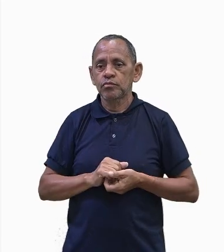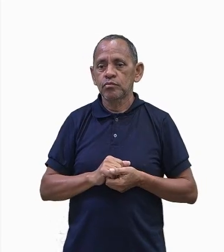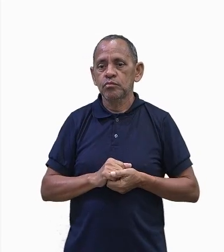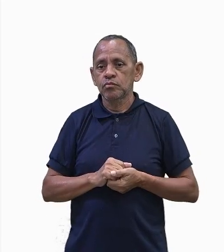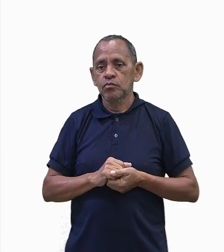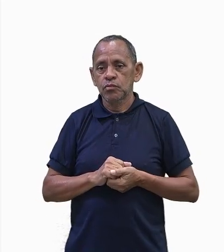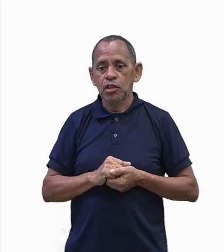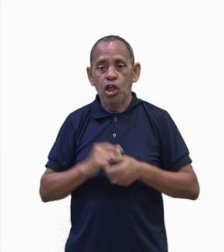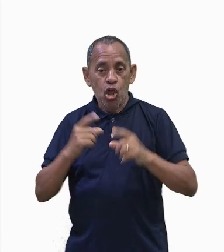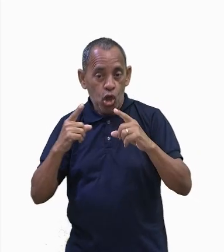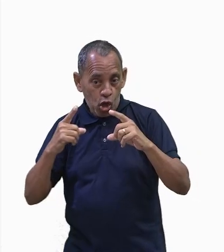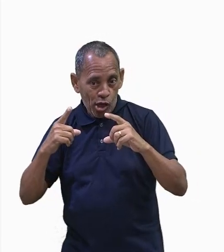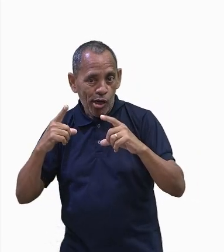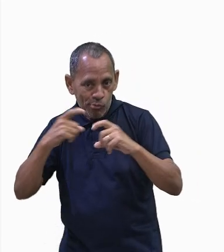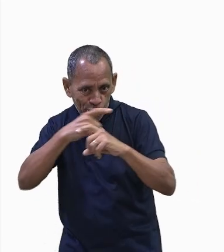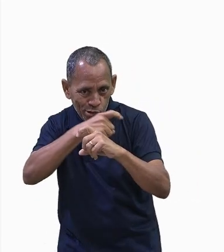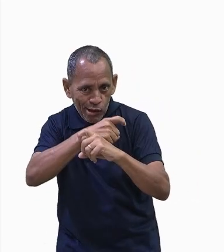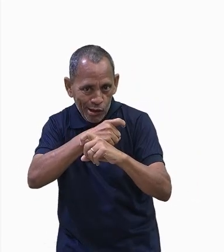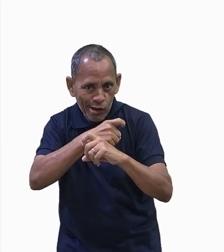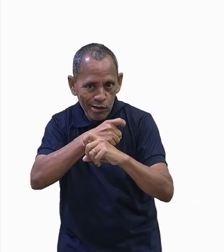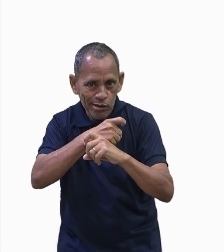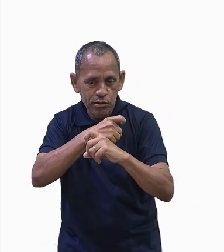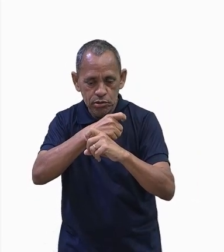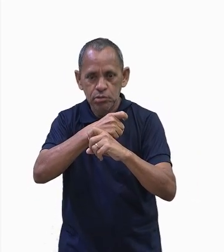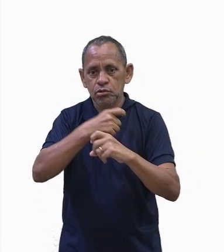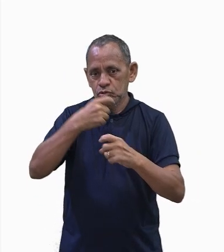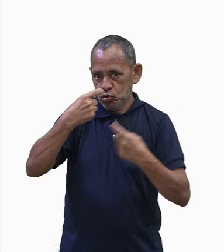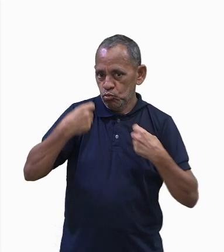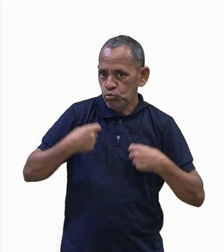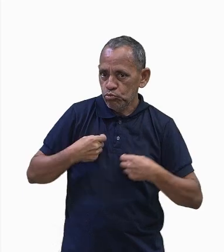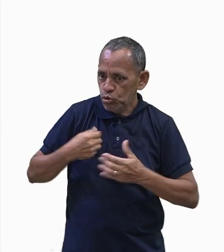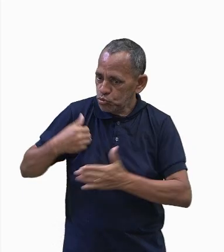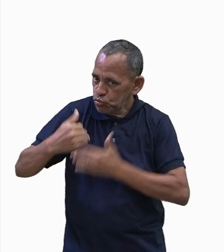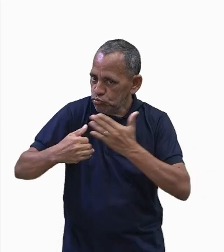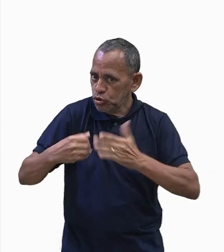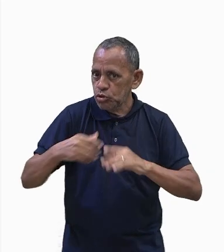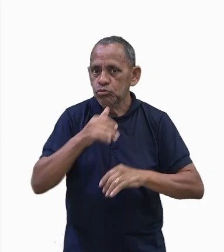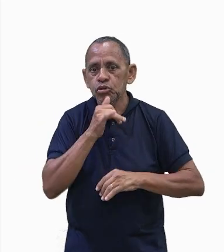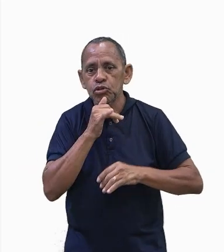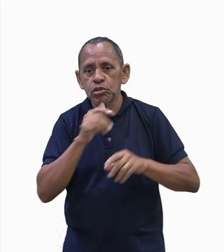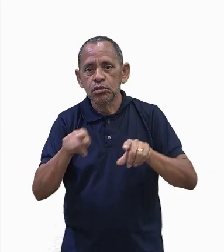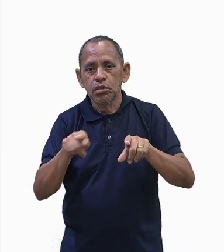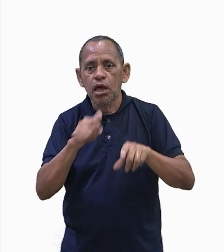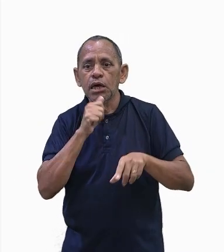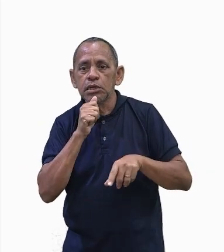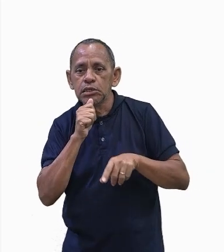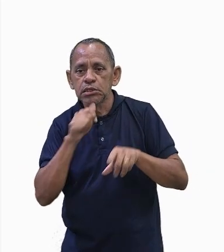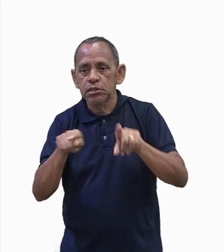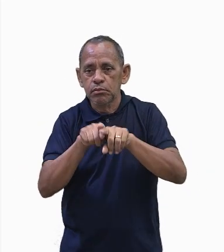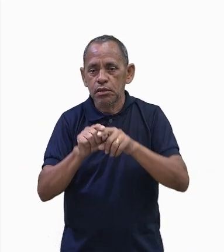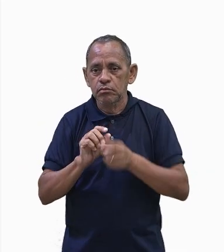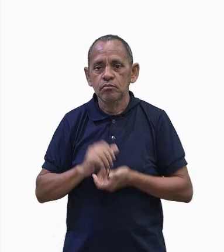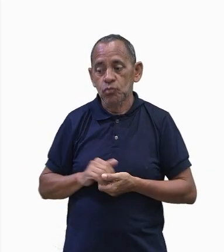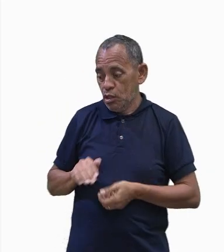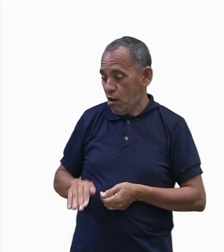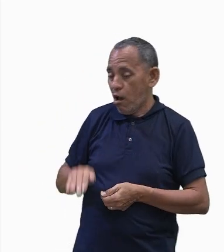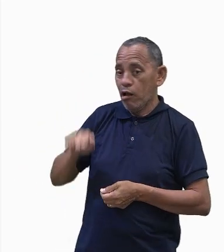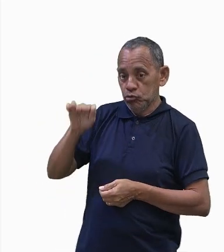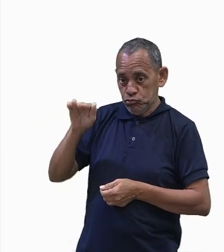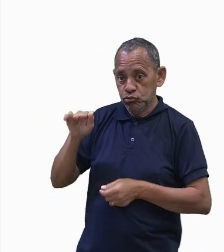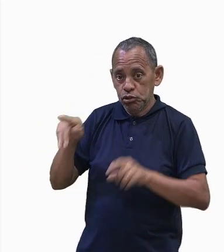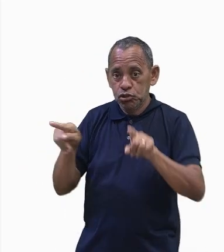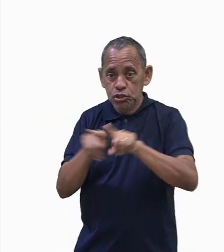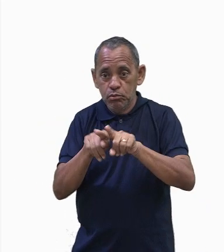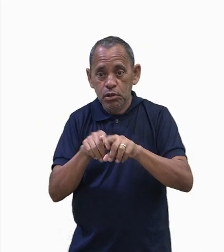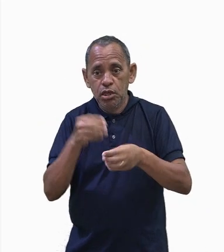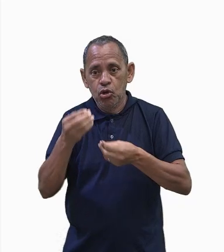células-tronco embrionárias, que são encontradas no embrião em desenvolvimento, as células-tronco adultas, que são encontradas em diversos tecidos